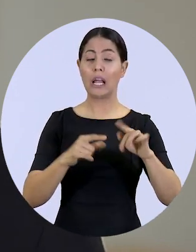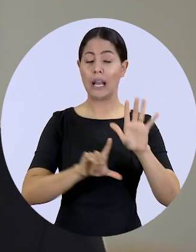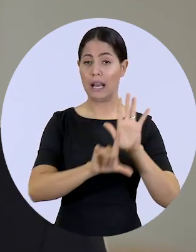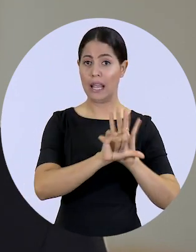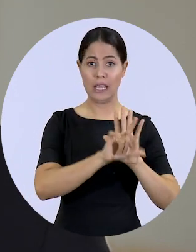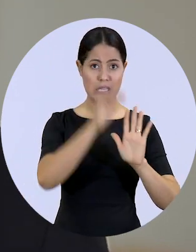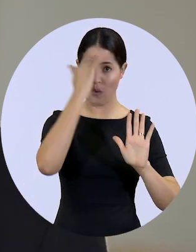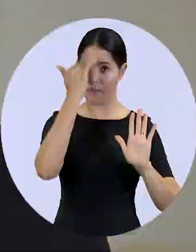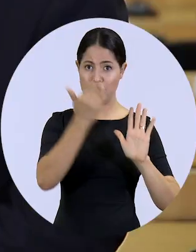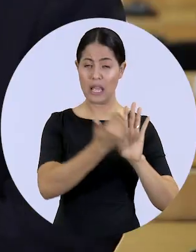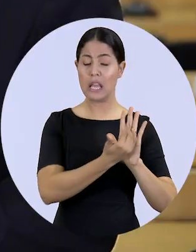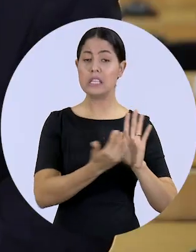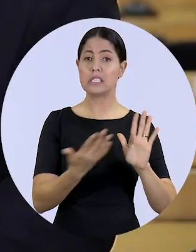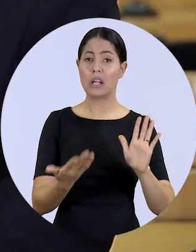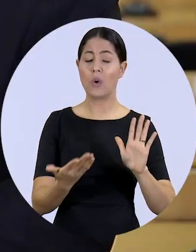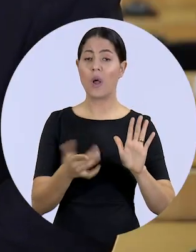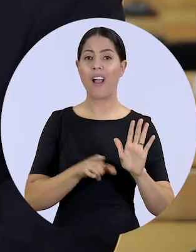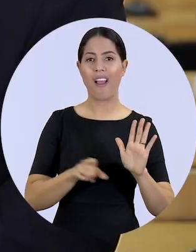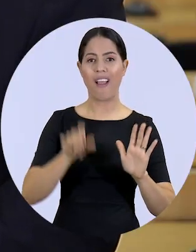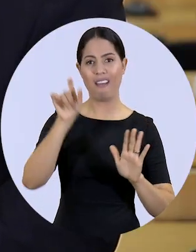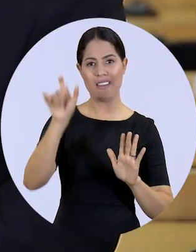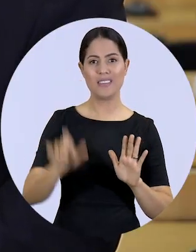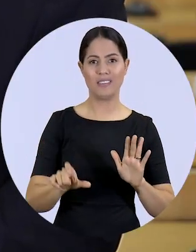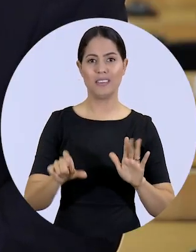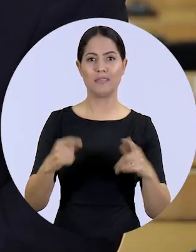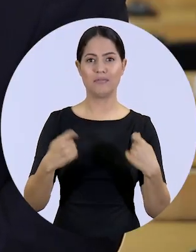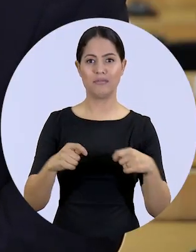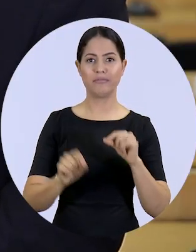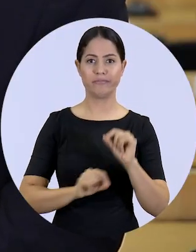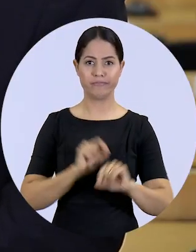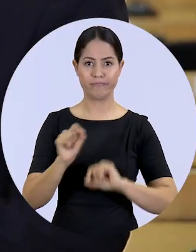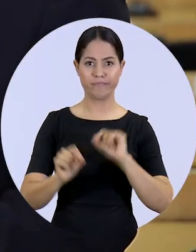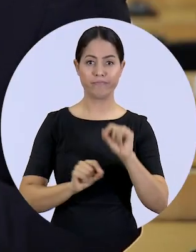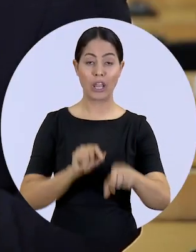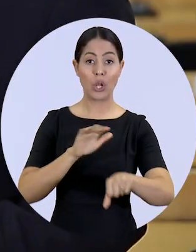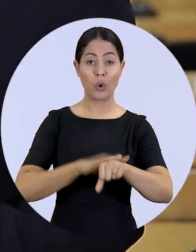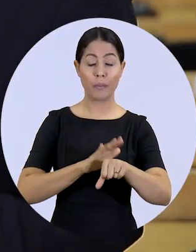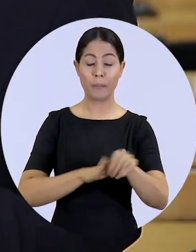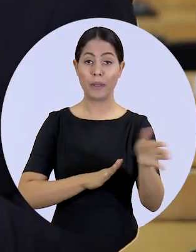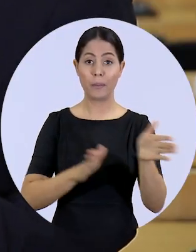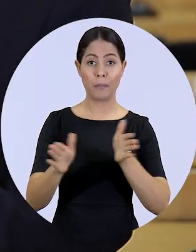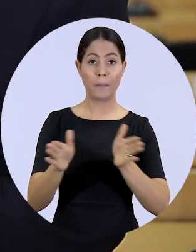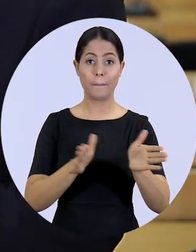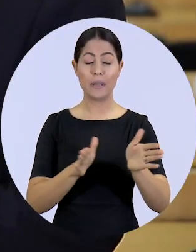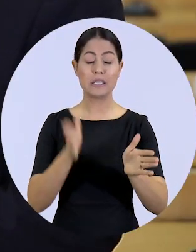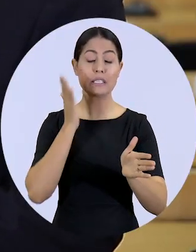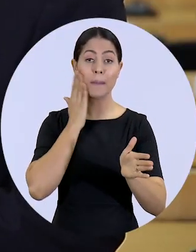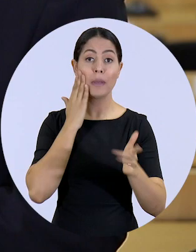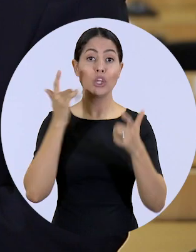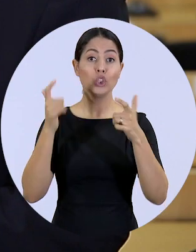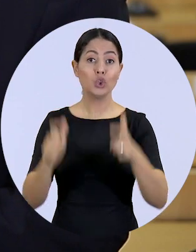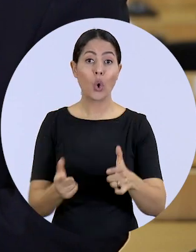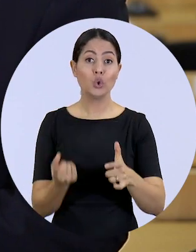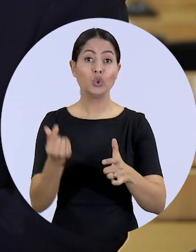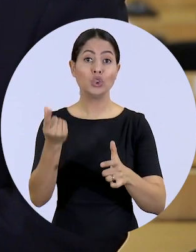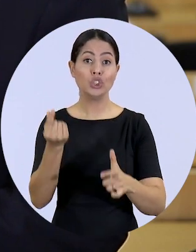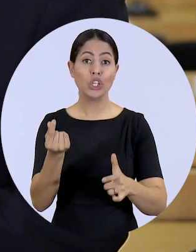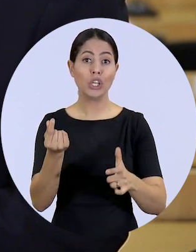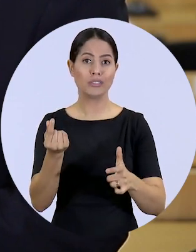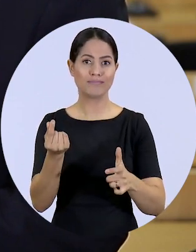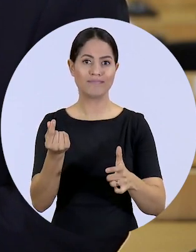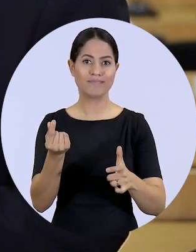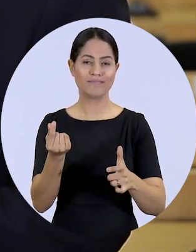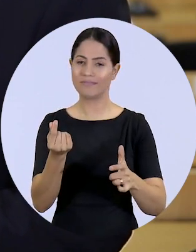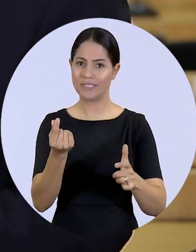da propina indicariam a prática do crime, ele tem que se valer de mecanismos, no primeiro momento, para dissimular a origem ilícita